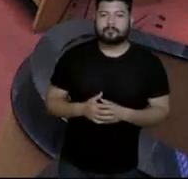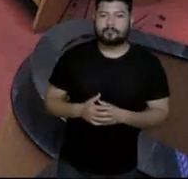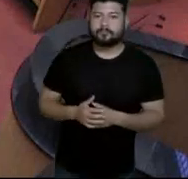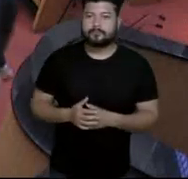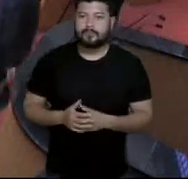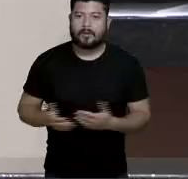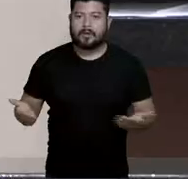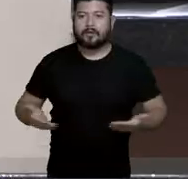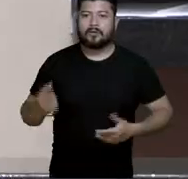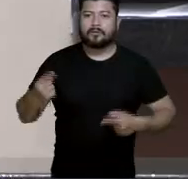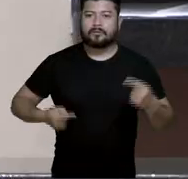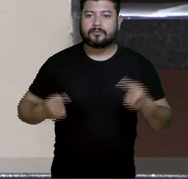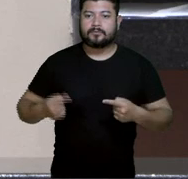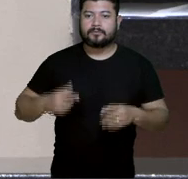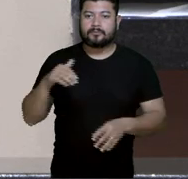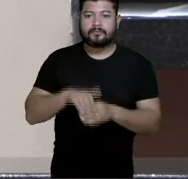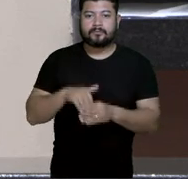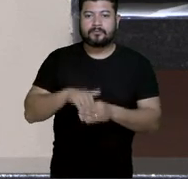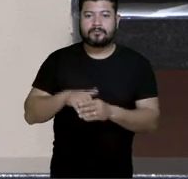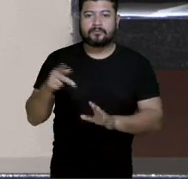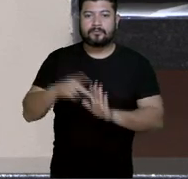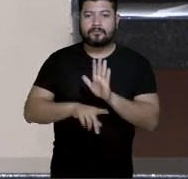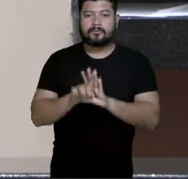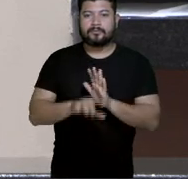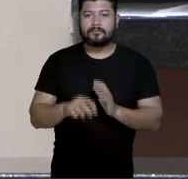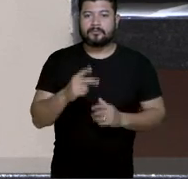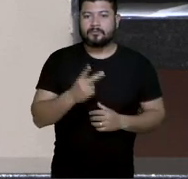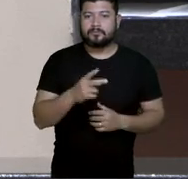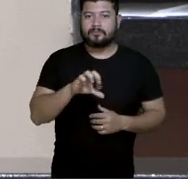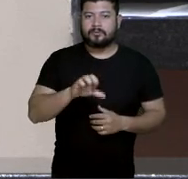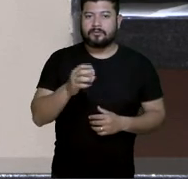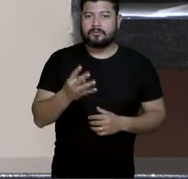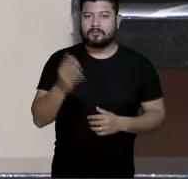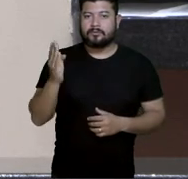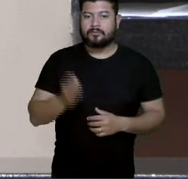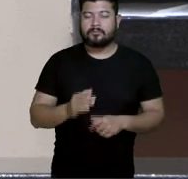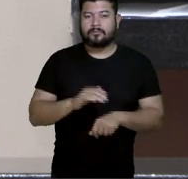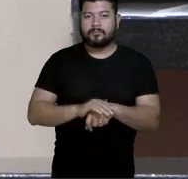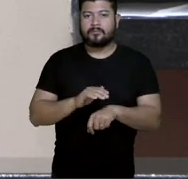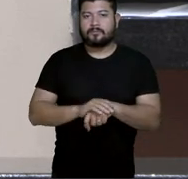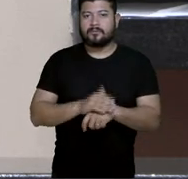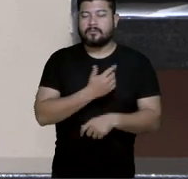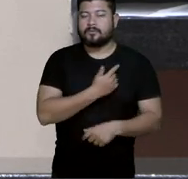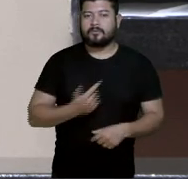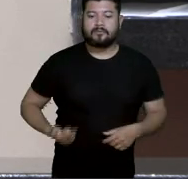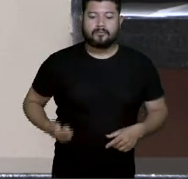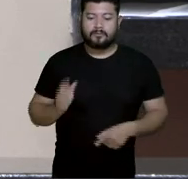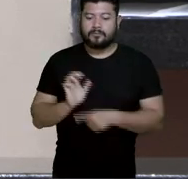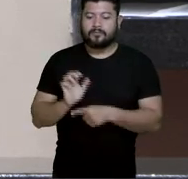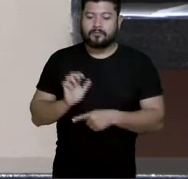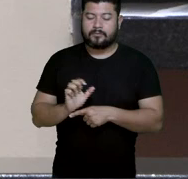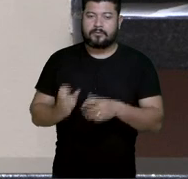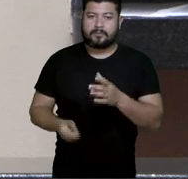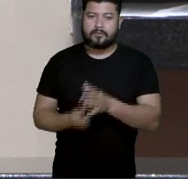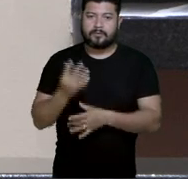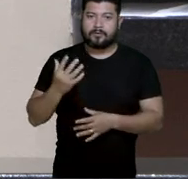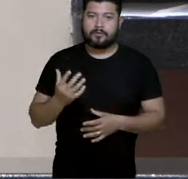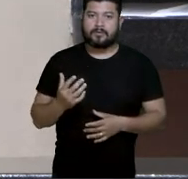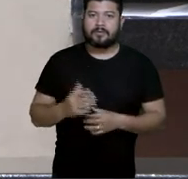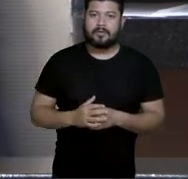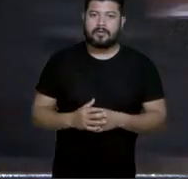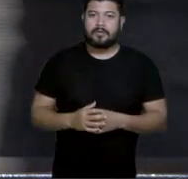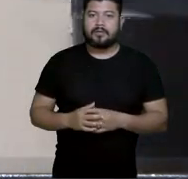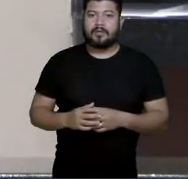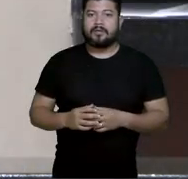Discussão e votação em turno único do projeto de lei 294-2024, autoria, governador do Estado, institui o programa Sem Cópias,